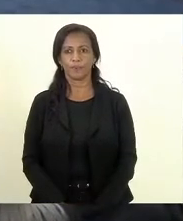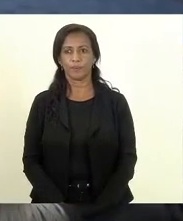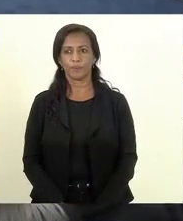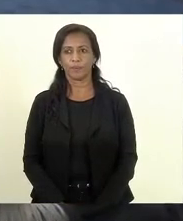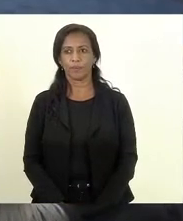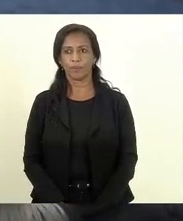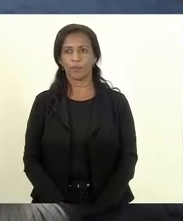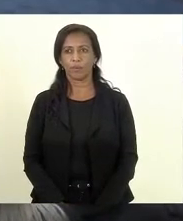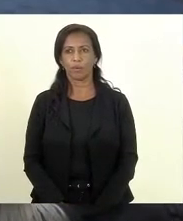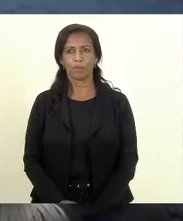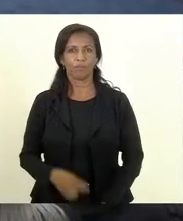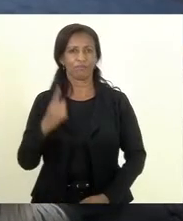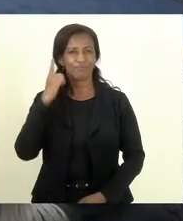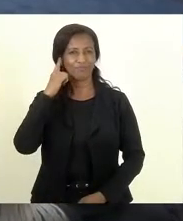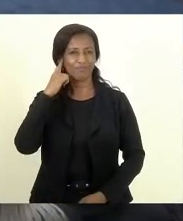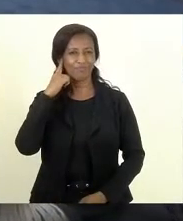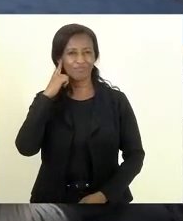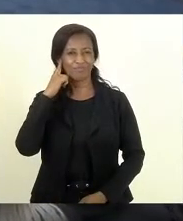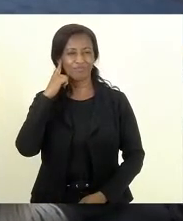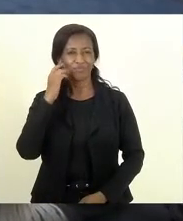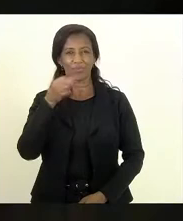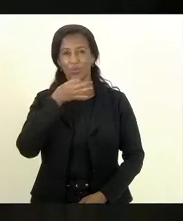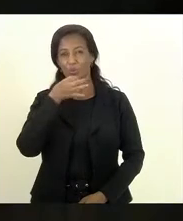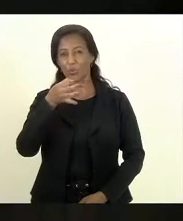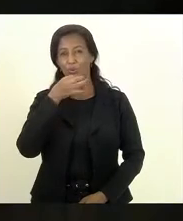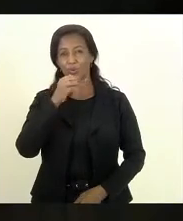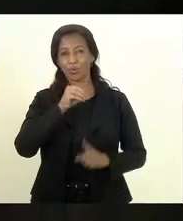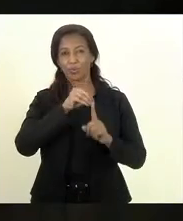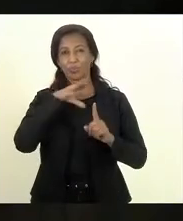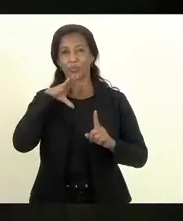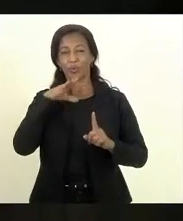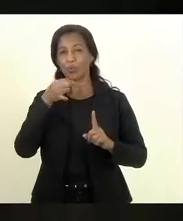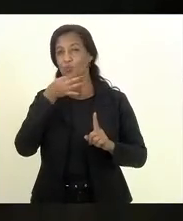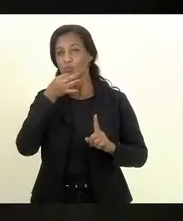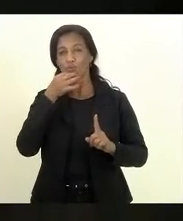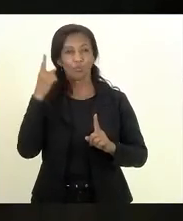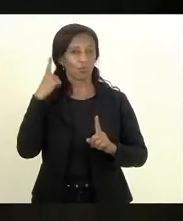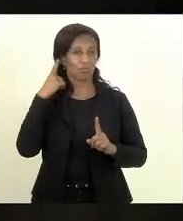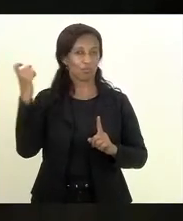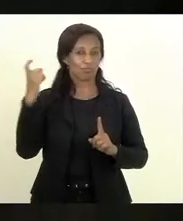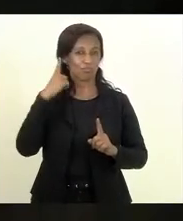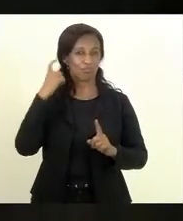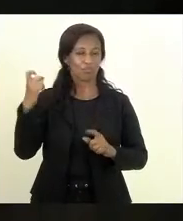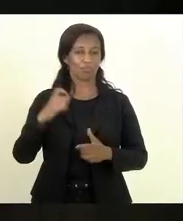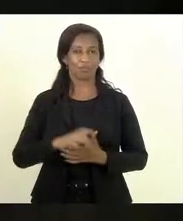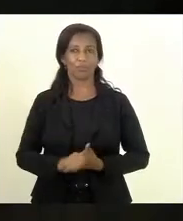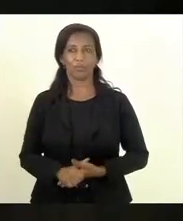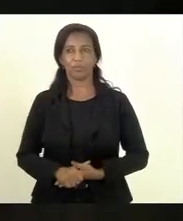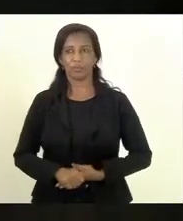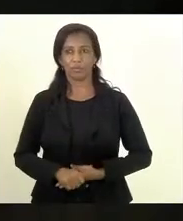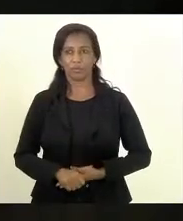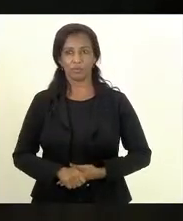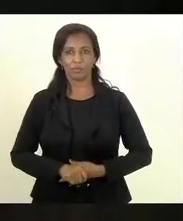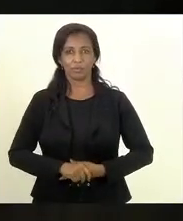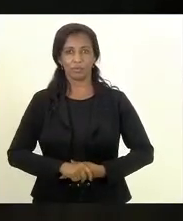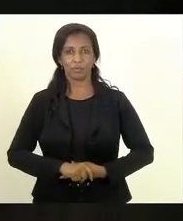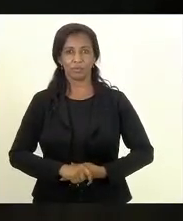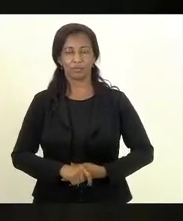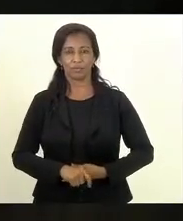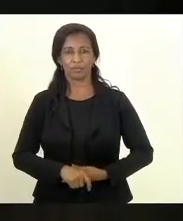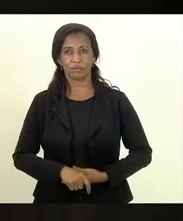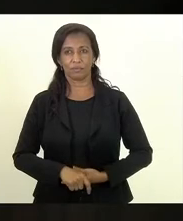Está sem som. O som seu está aberto, Chico, mas está sem som. Não está saindo aqui.